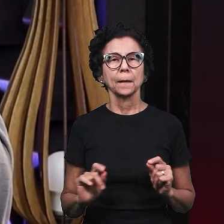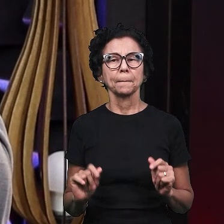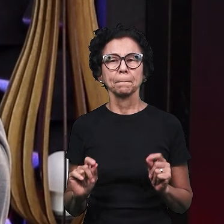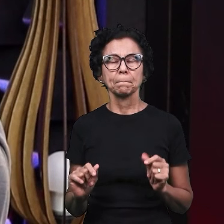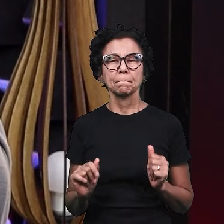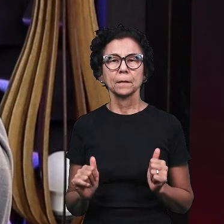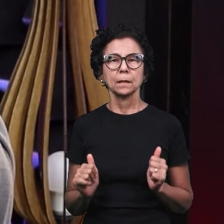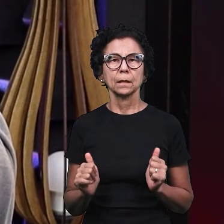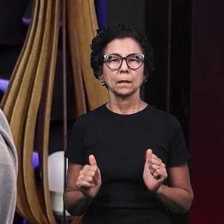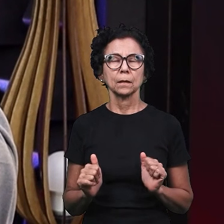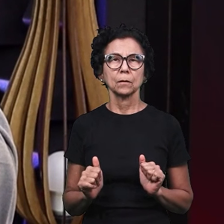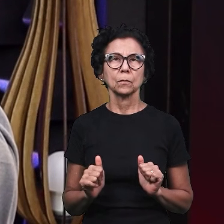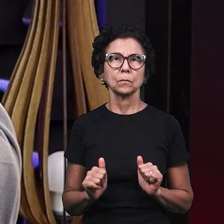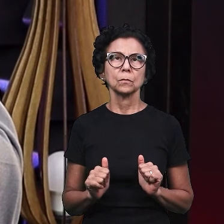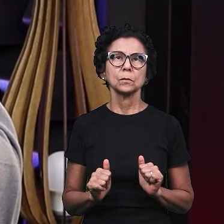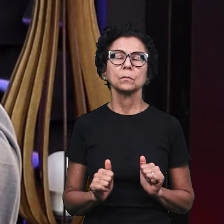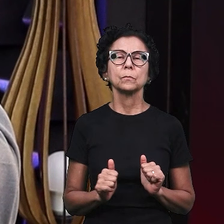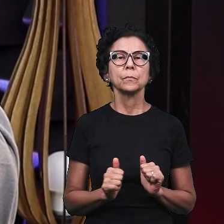o momento ali que